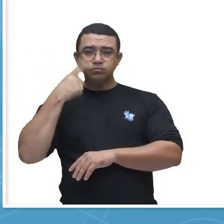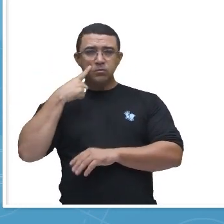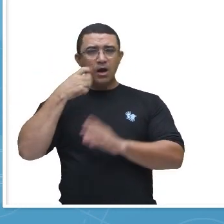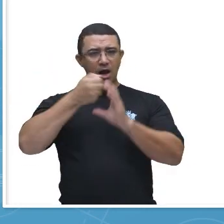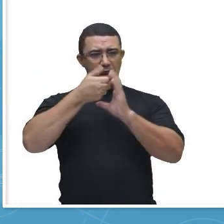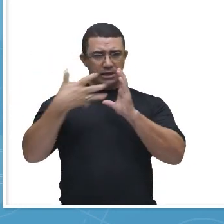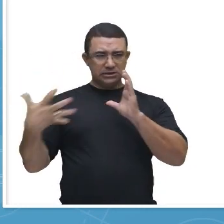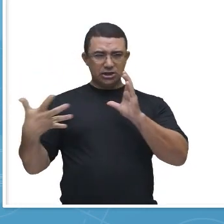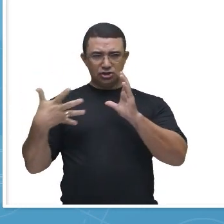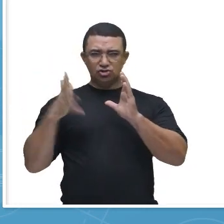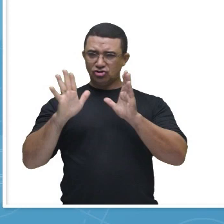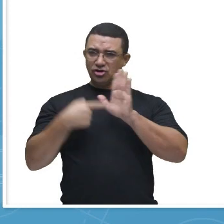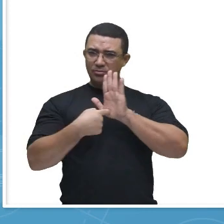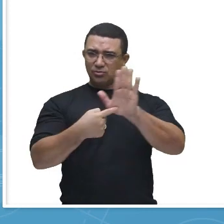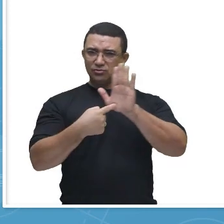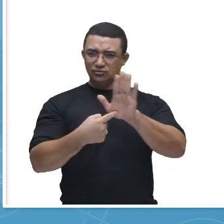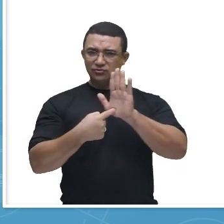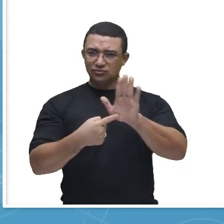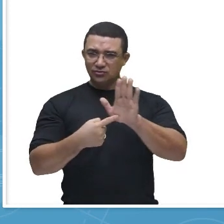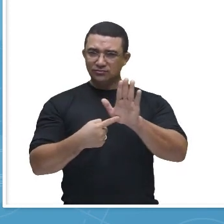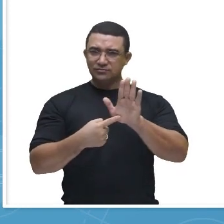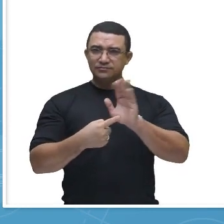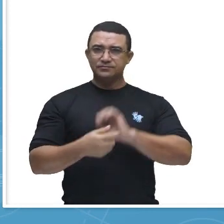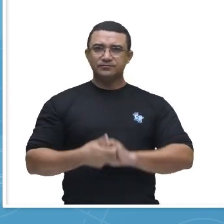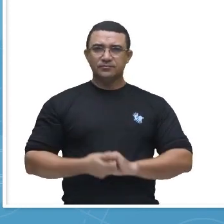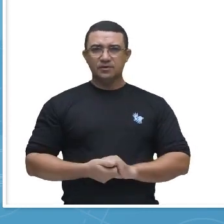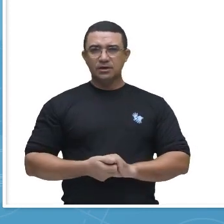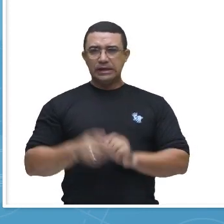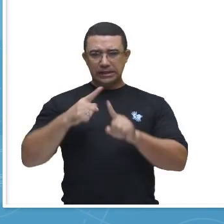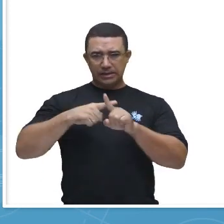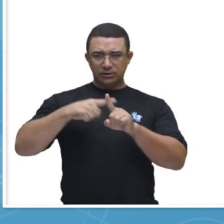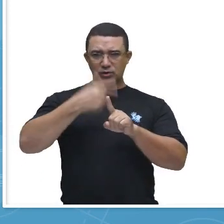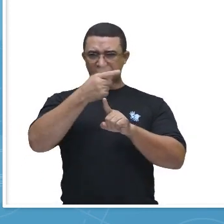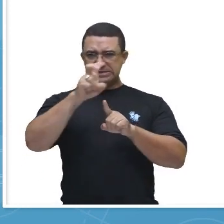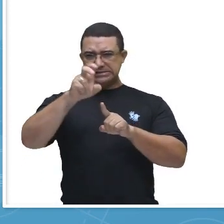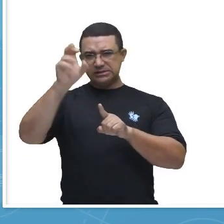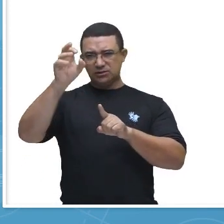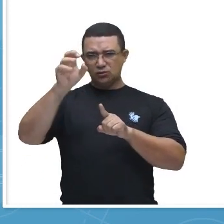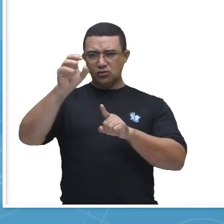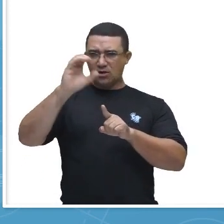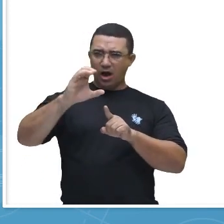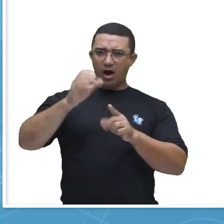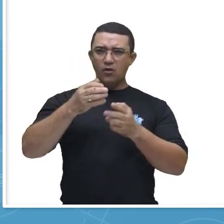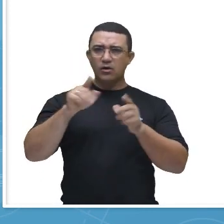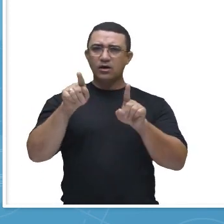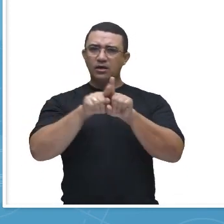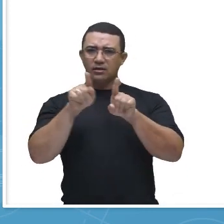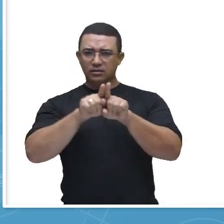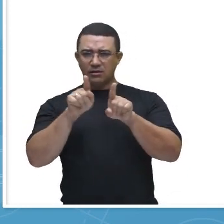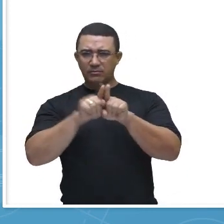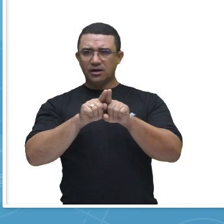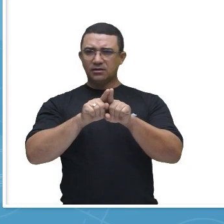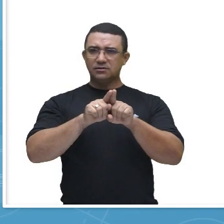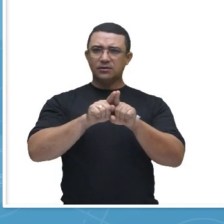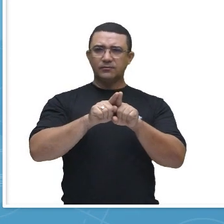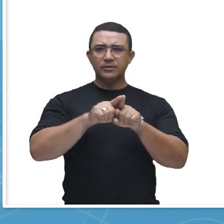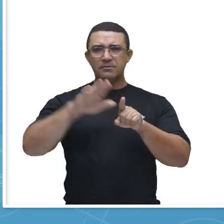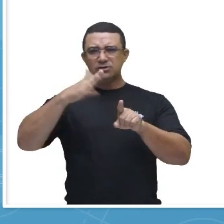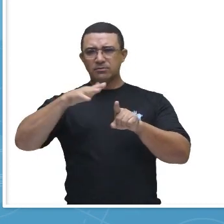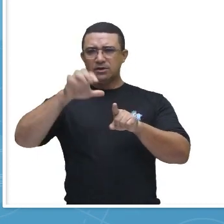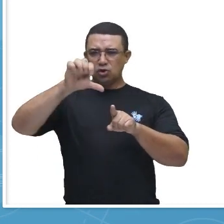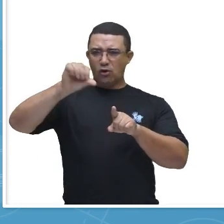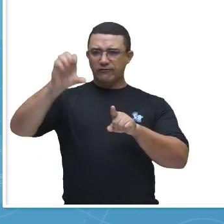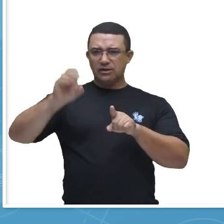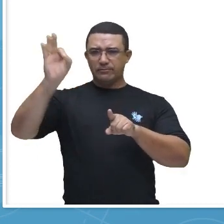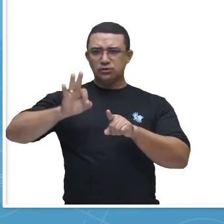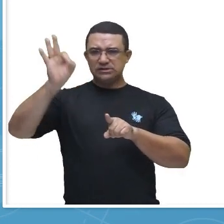tá? Do clima equatorial, tá? Tudo isso aqui faz como característica principal deste clima.